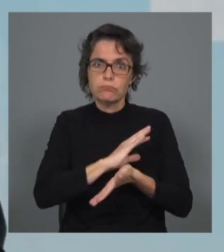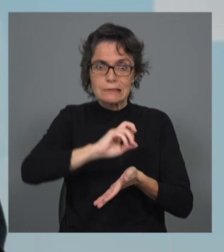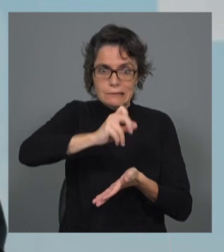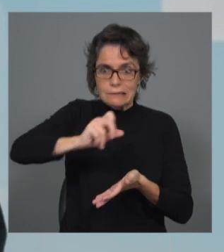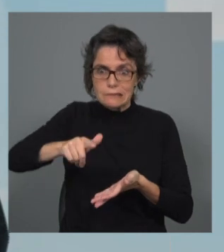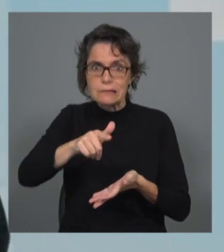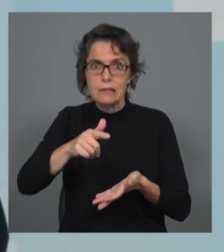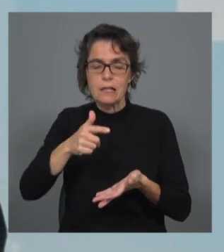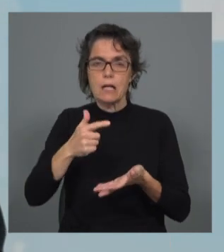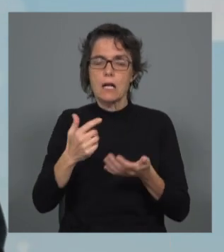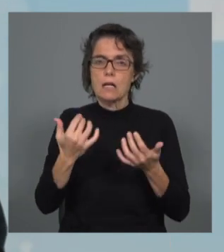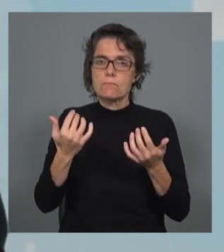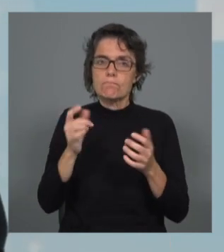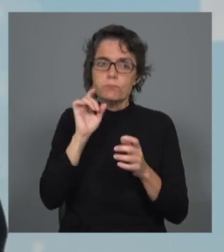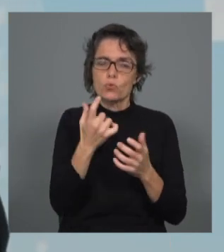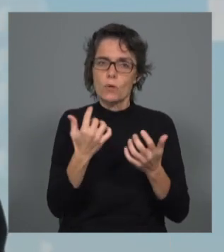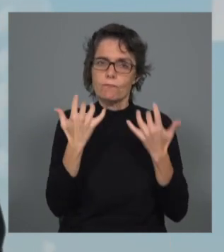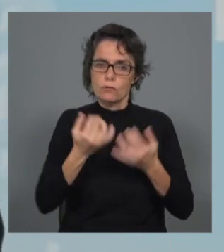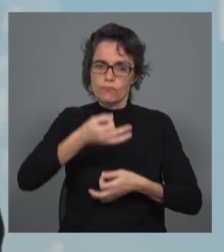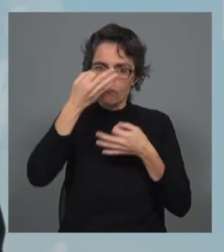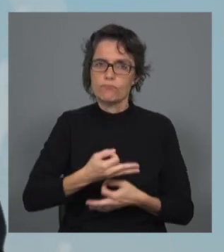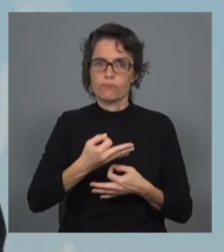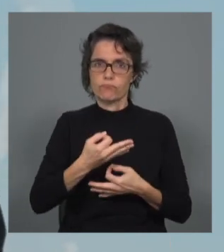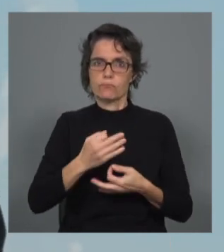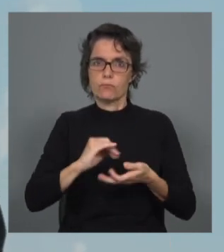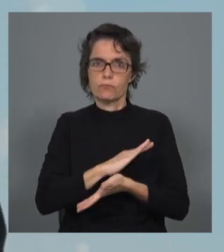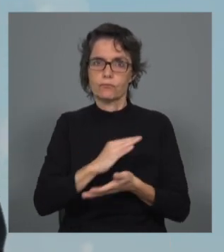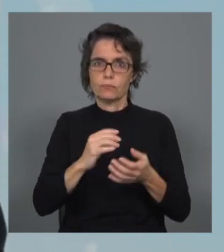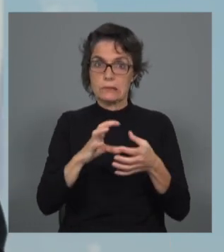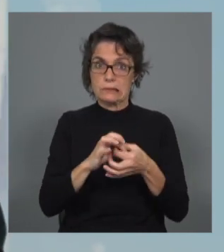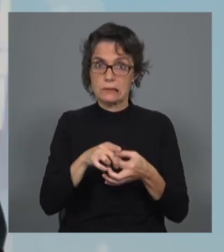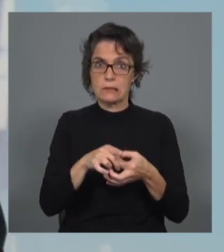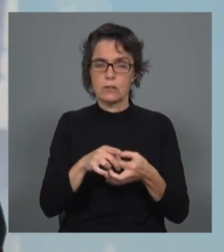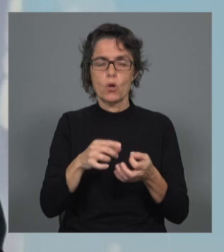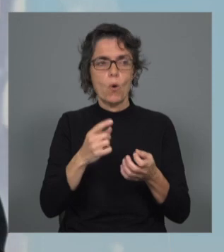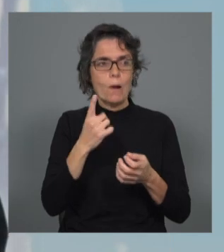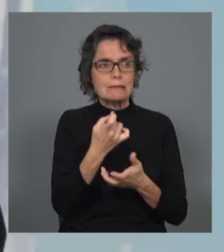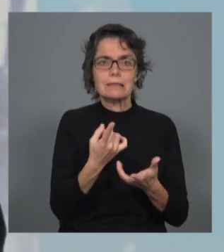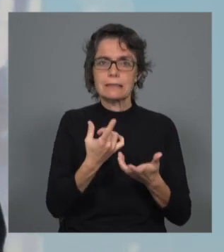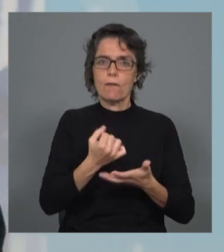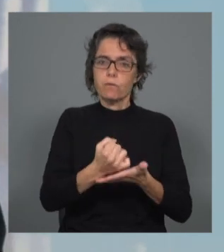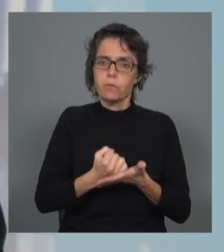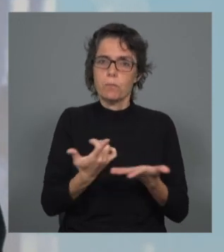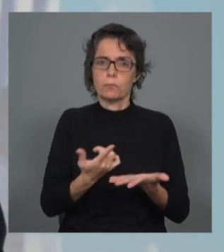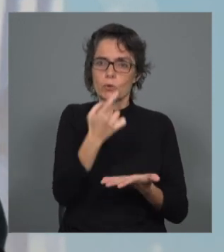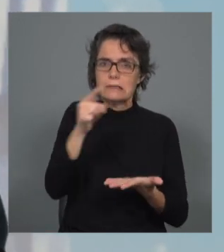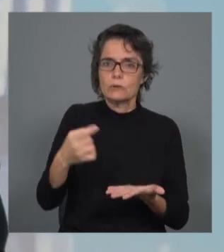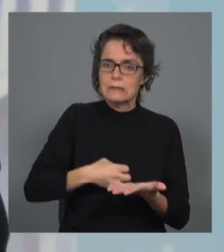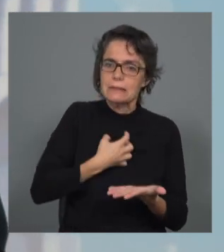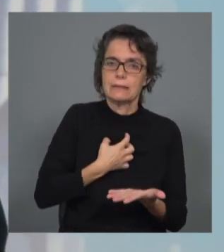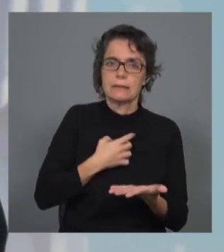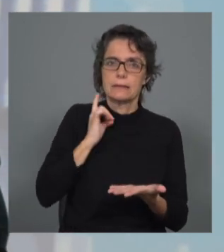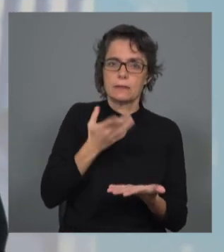informação certificada, informação jornalística, esse apoio importante que de outra forma não teriam e